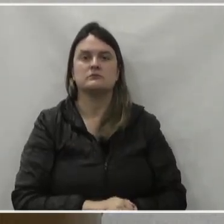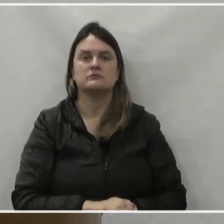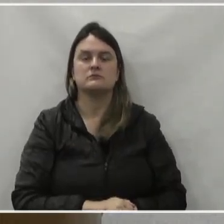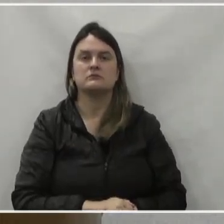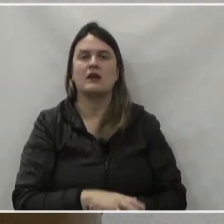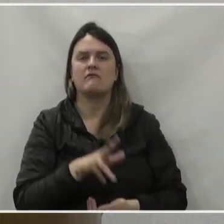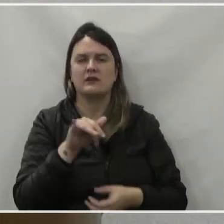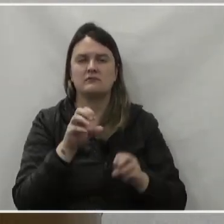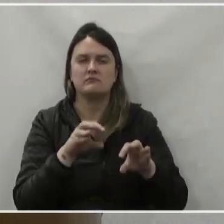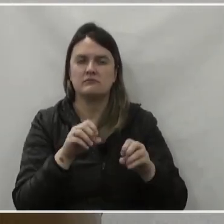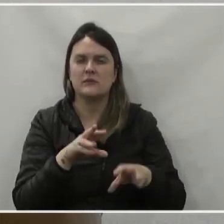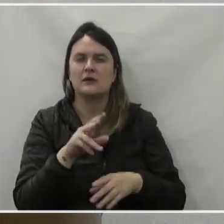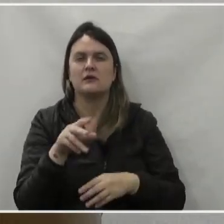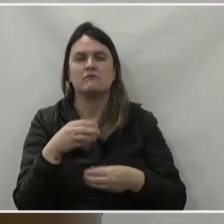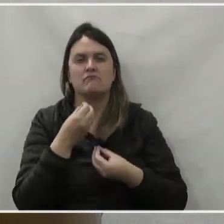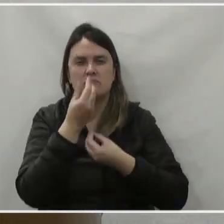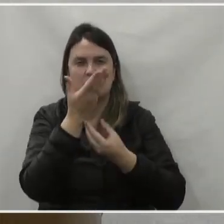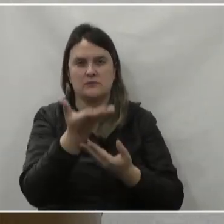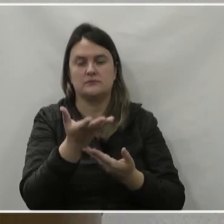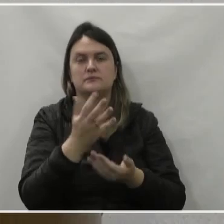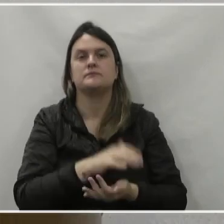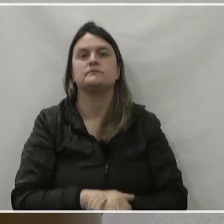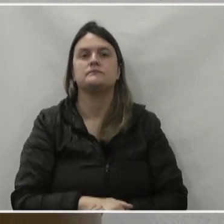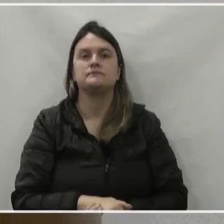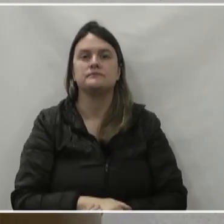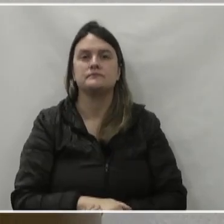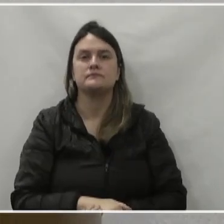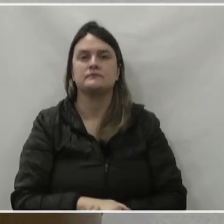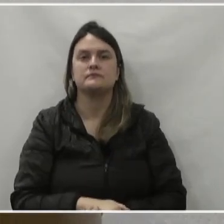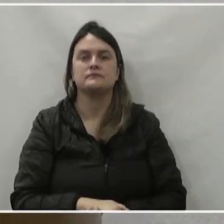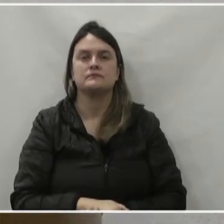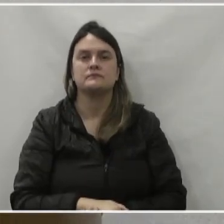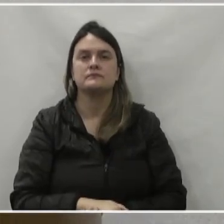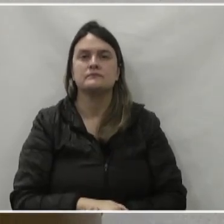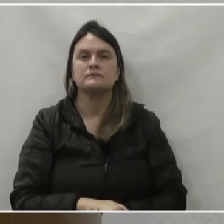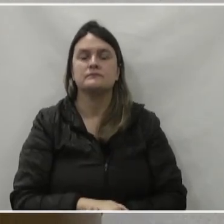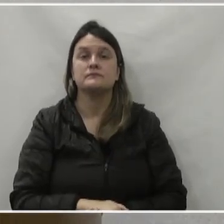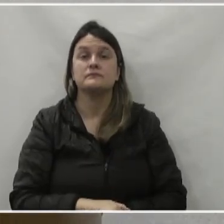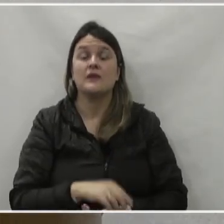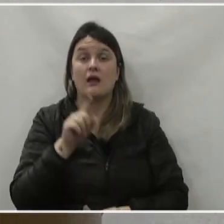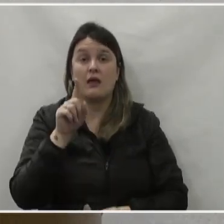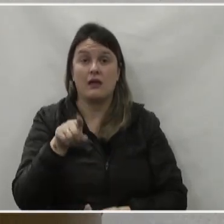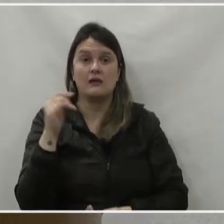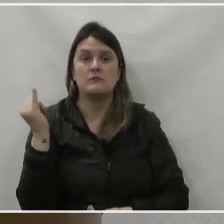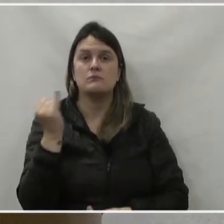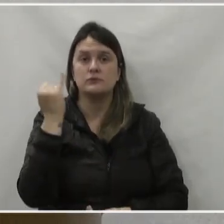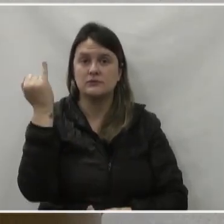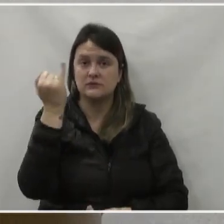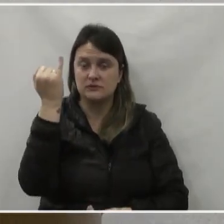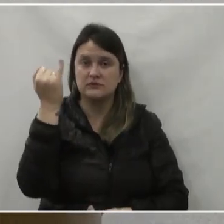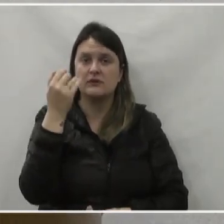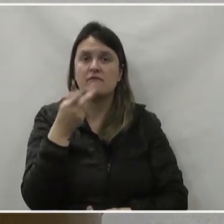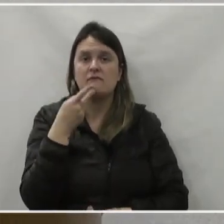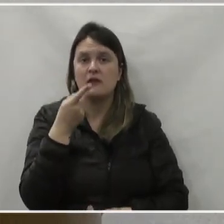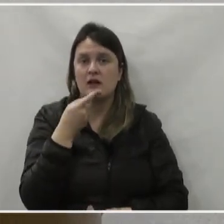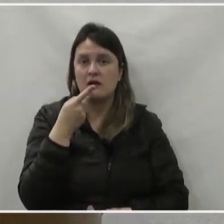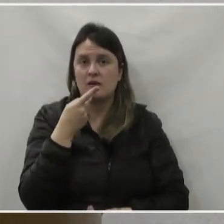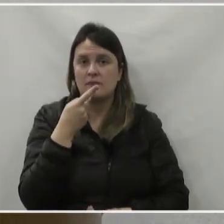instruir, ensinar, professar, né, aos nossos alunos. É importante, né,